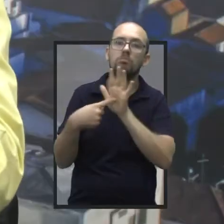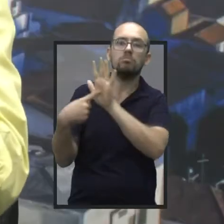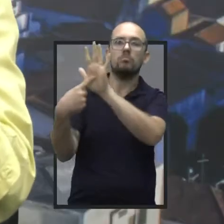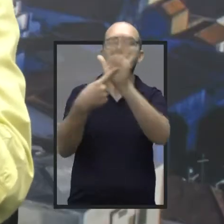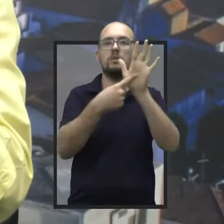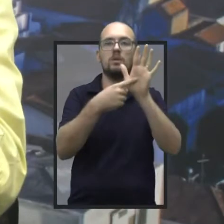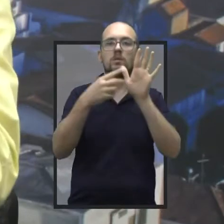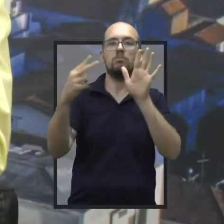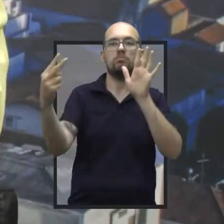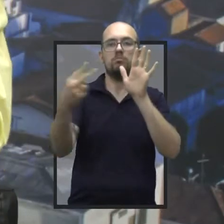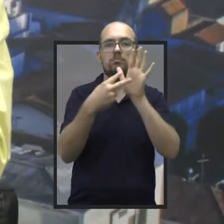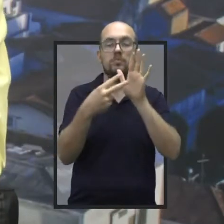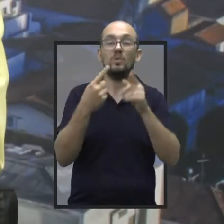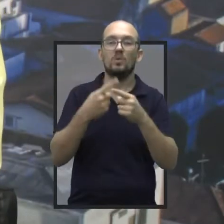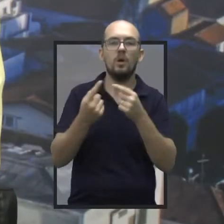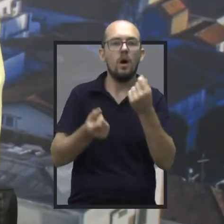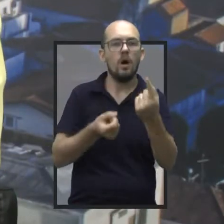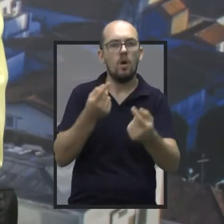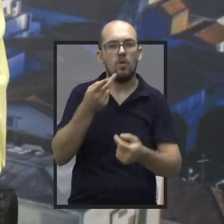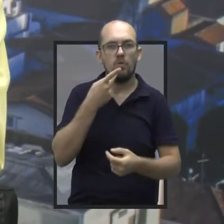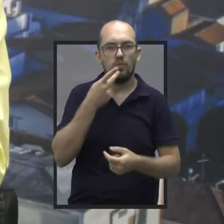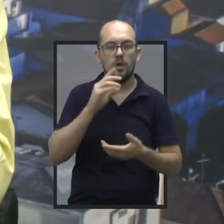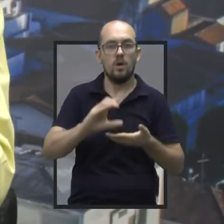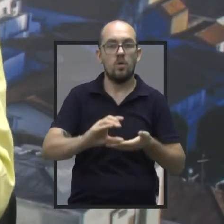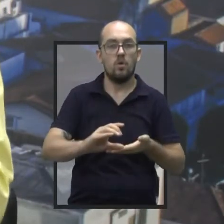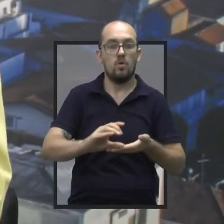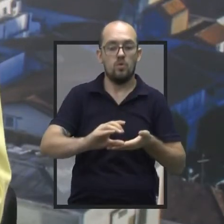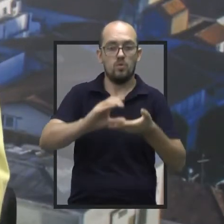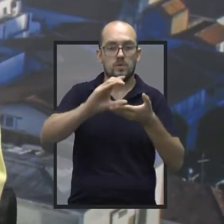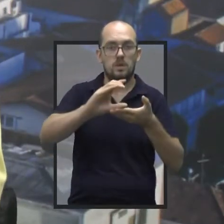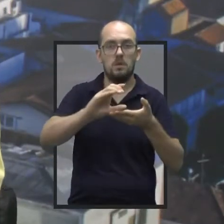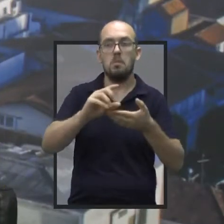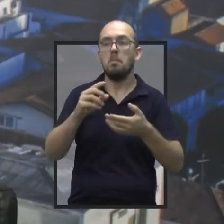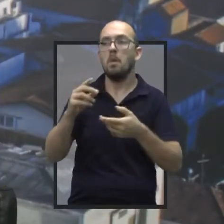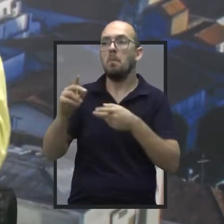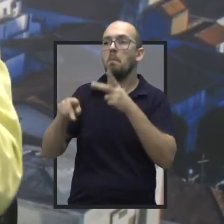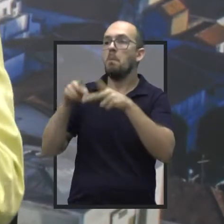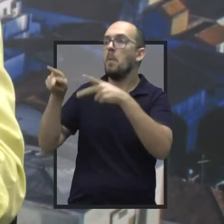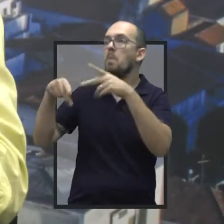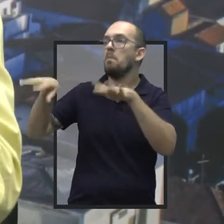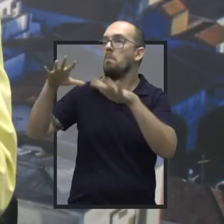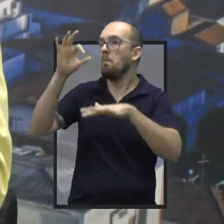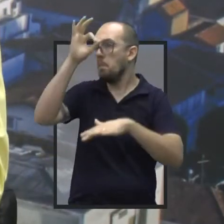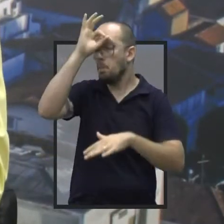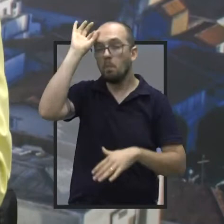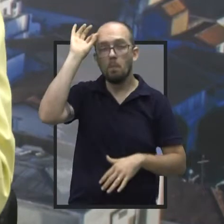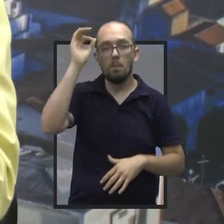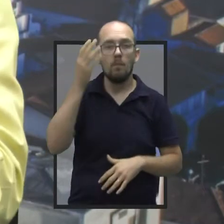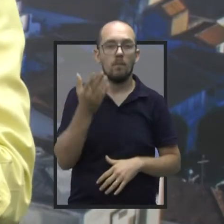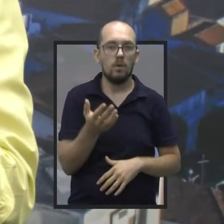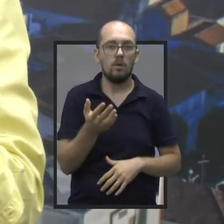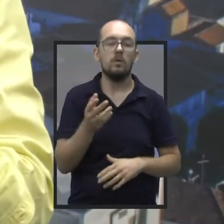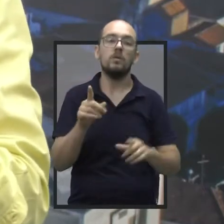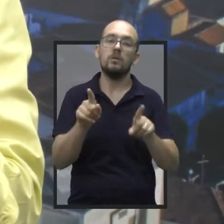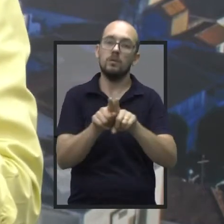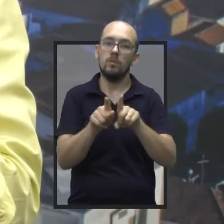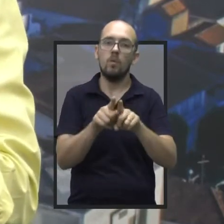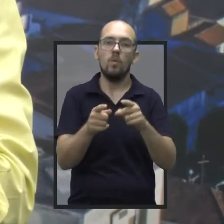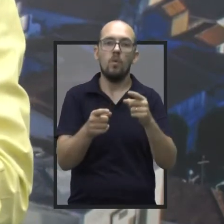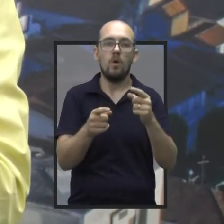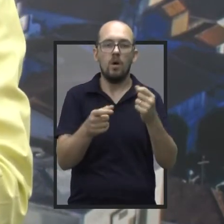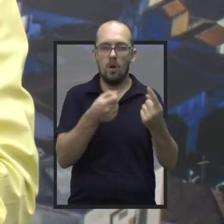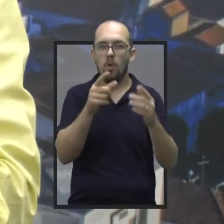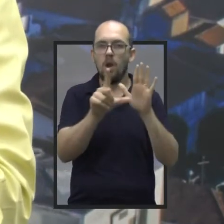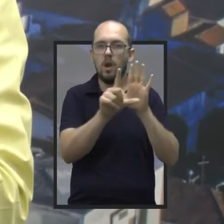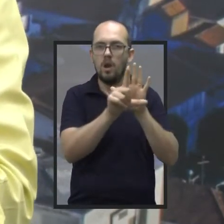existem algumas coisas que os conselhos garantem e o cidadão comum não sabe. Então, ele através. Tem algumas